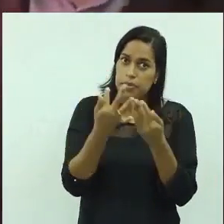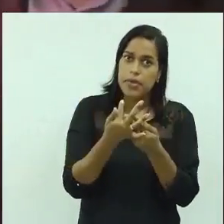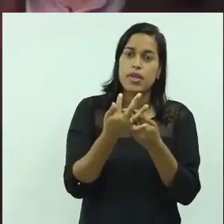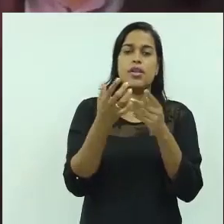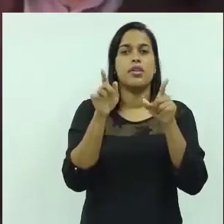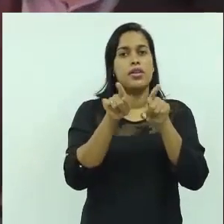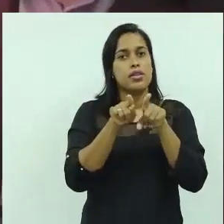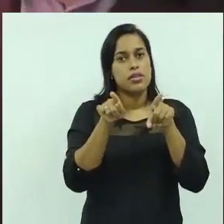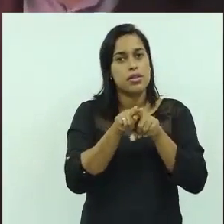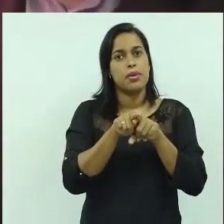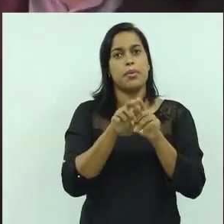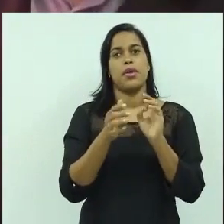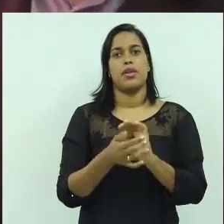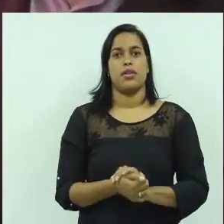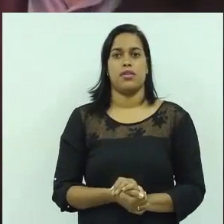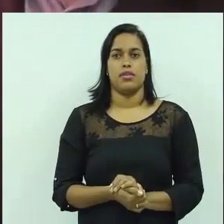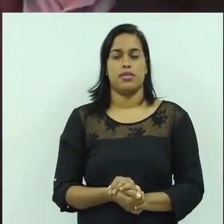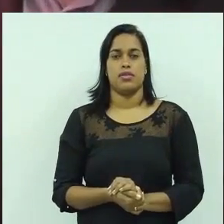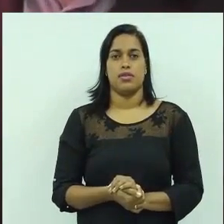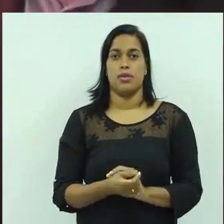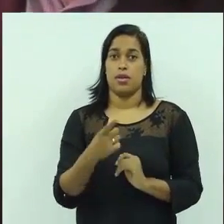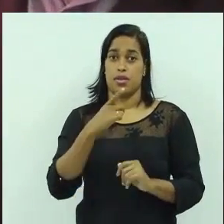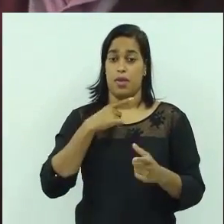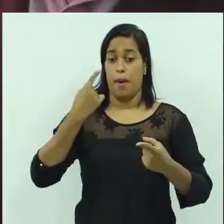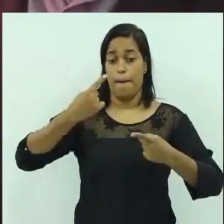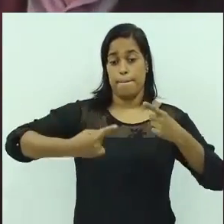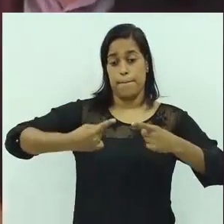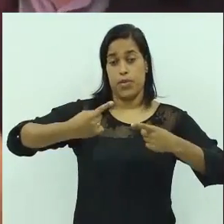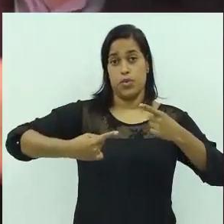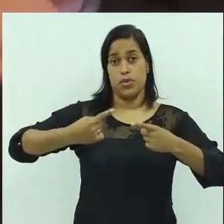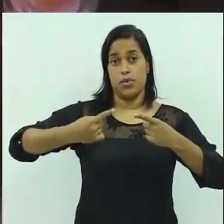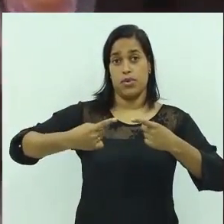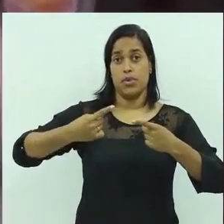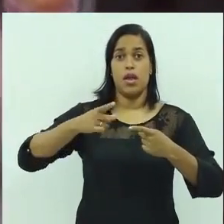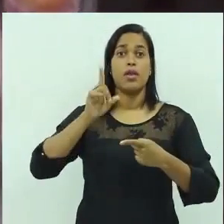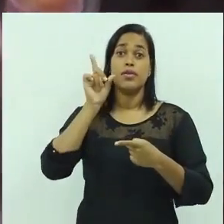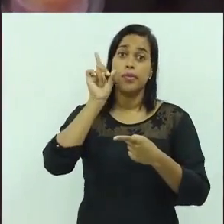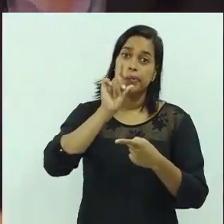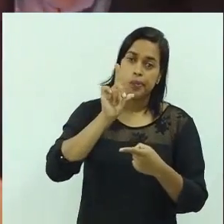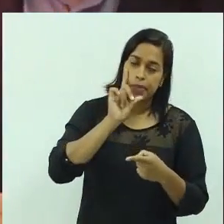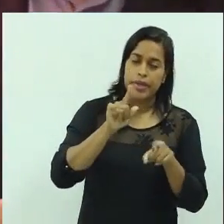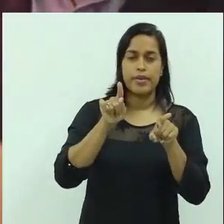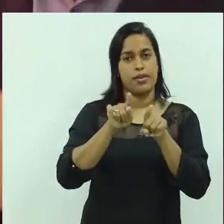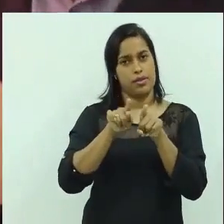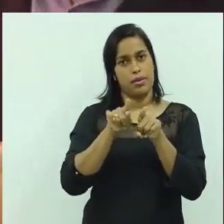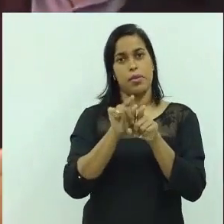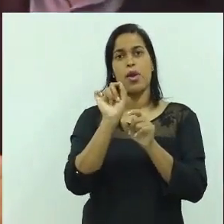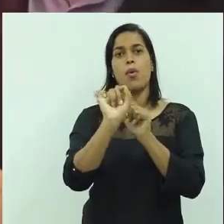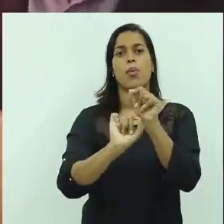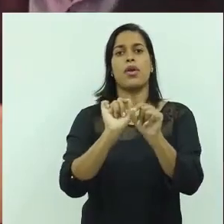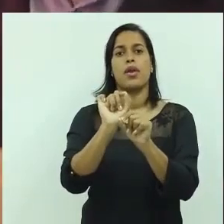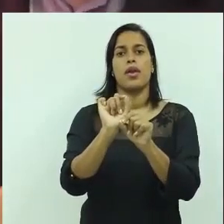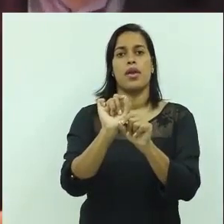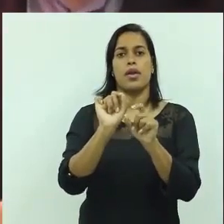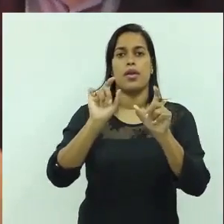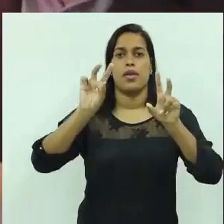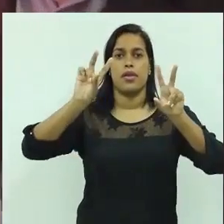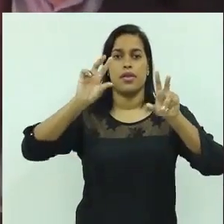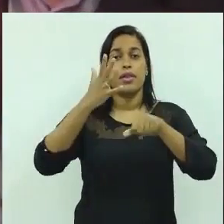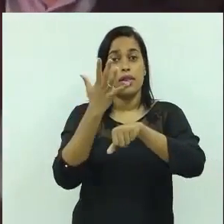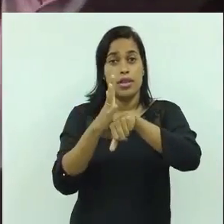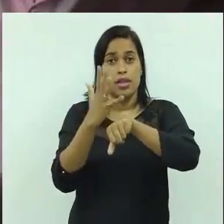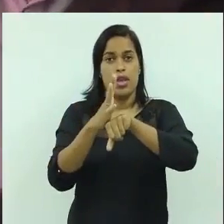faça um enquadre, porque existe uma lógica na política americana, nas corporações americanas, que o lema é